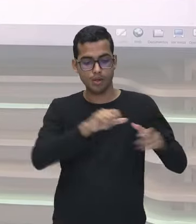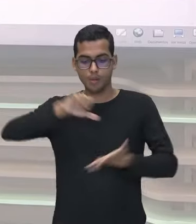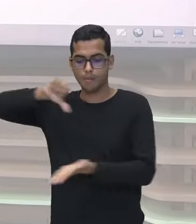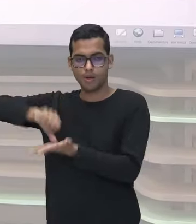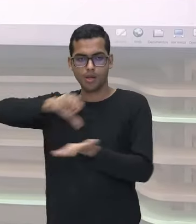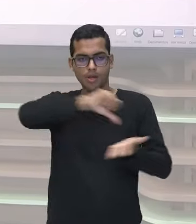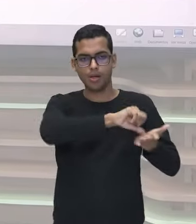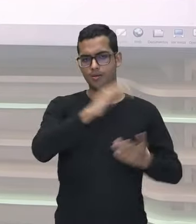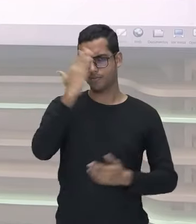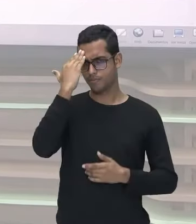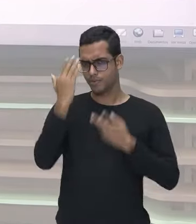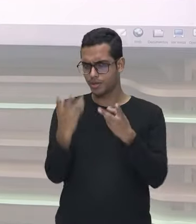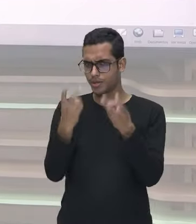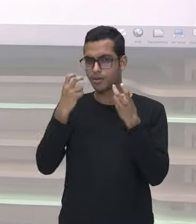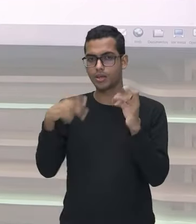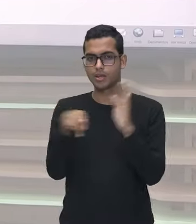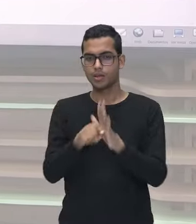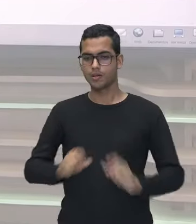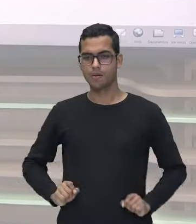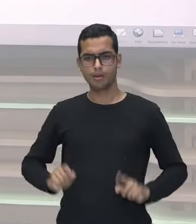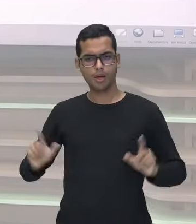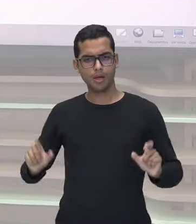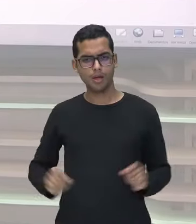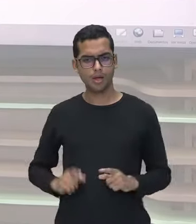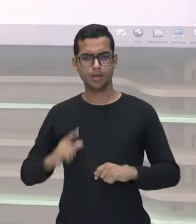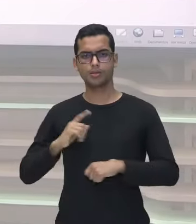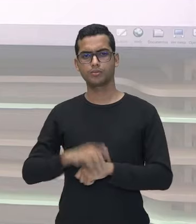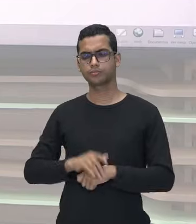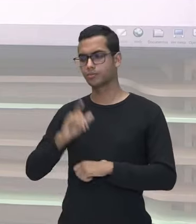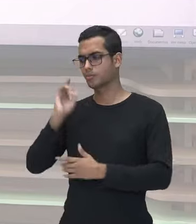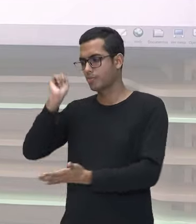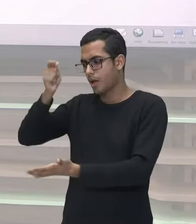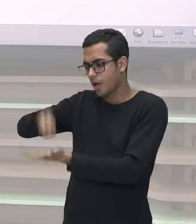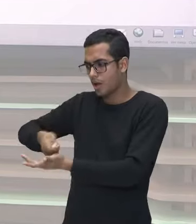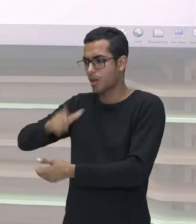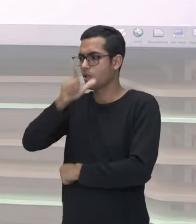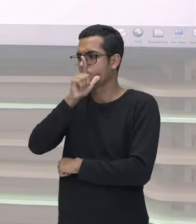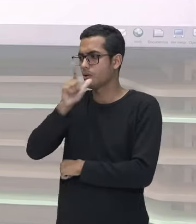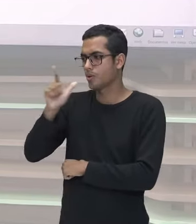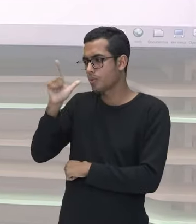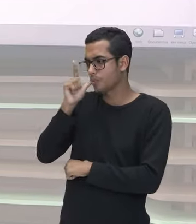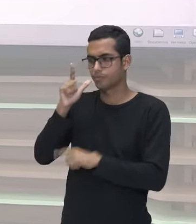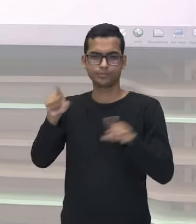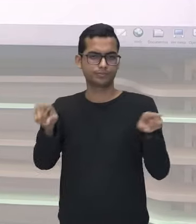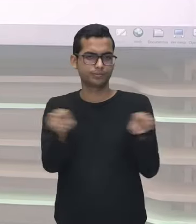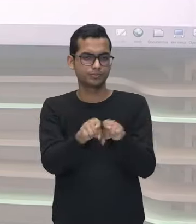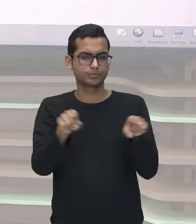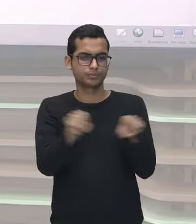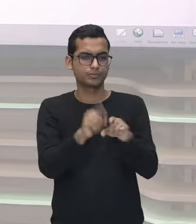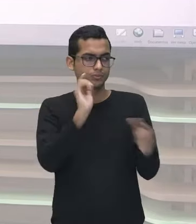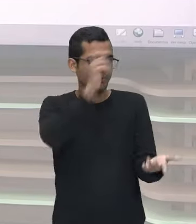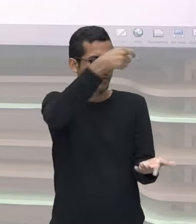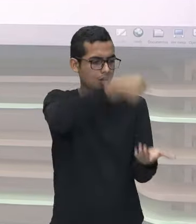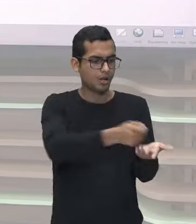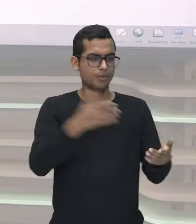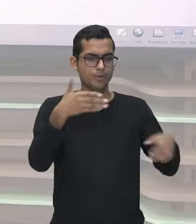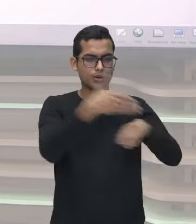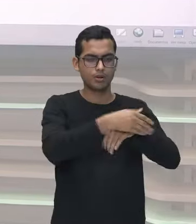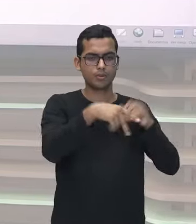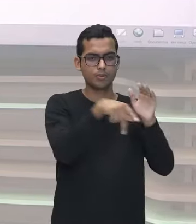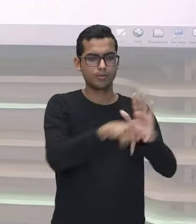gastando um dinheirinho, né? Gastaram para lanchar, gastaram agora para entrar no parque e tem ainda uma